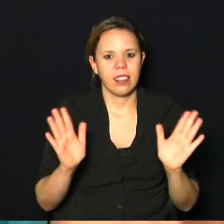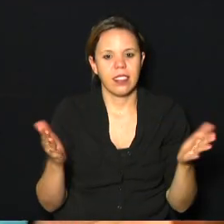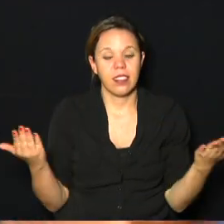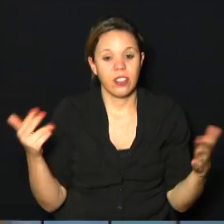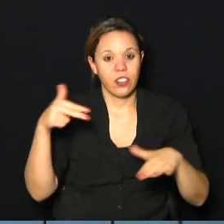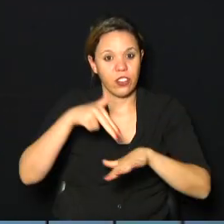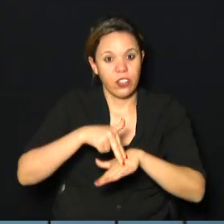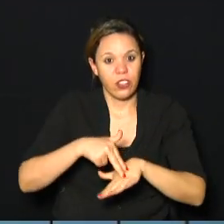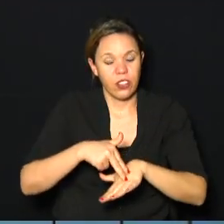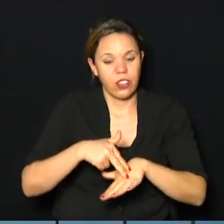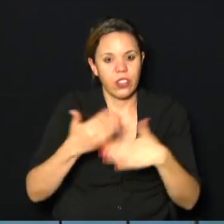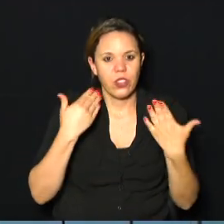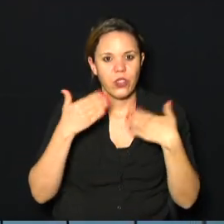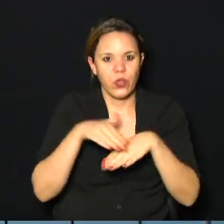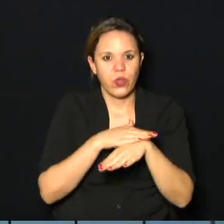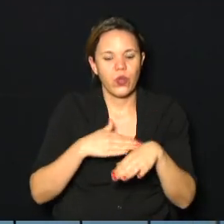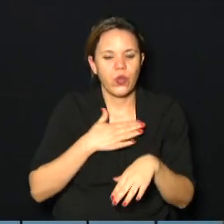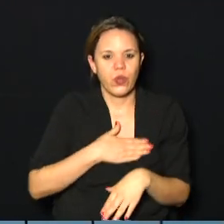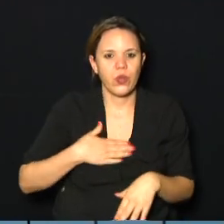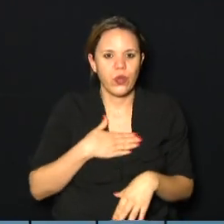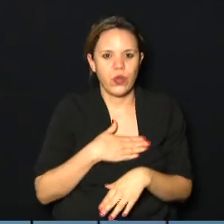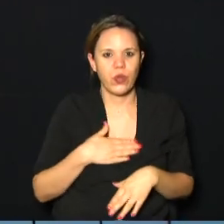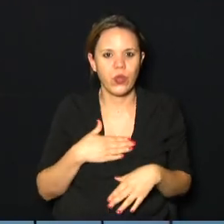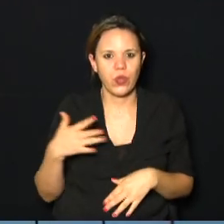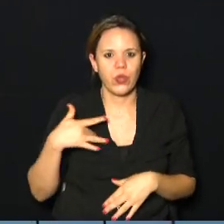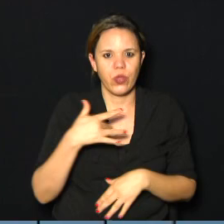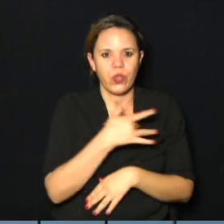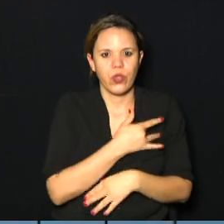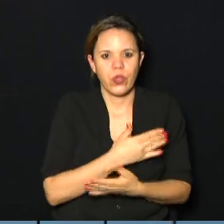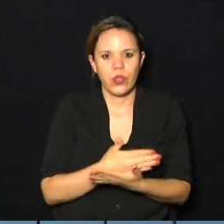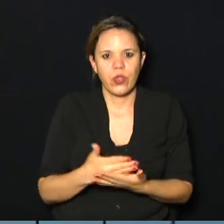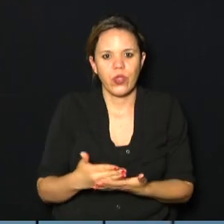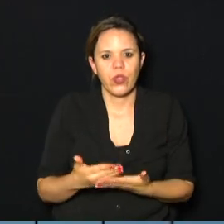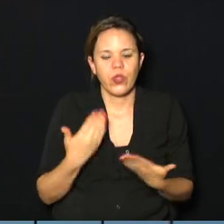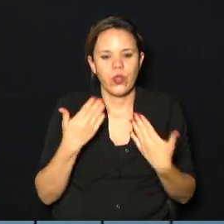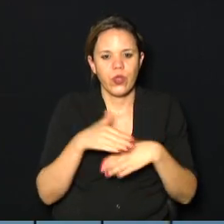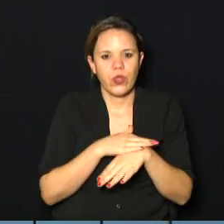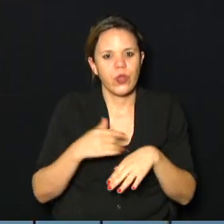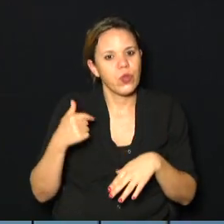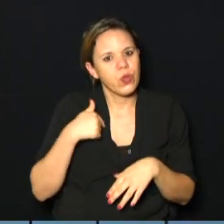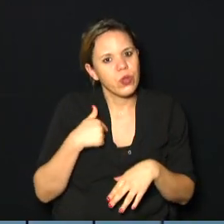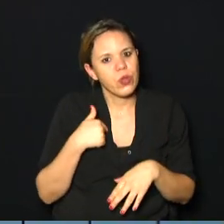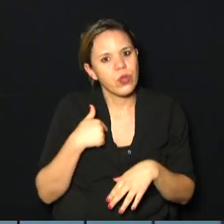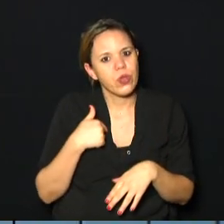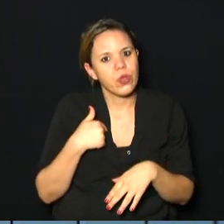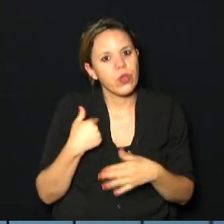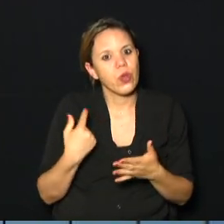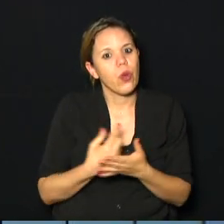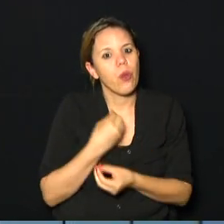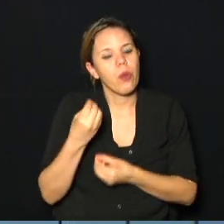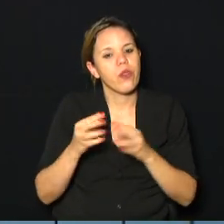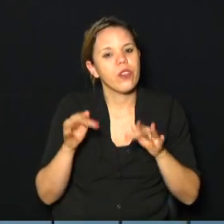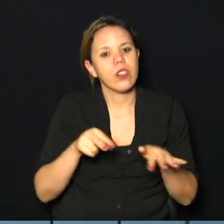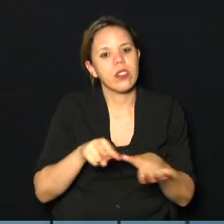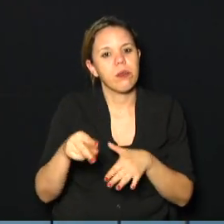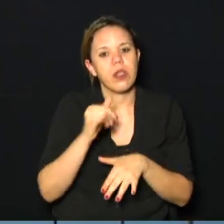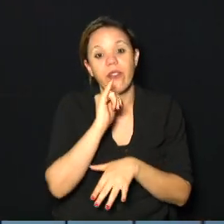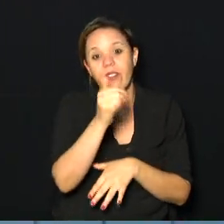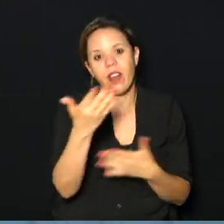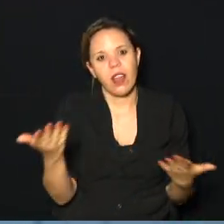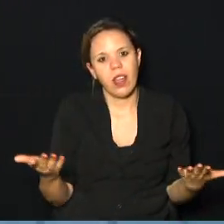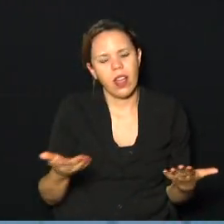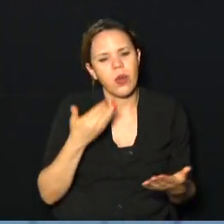tô na área porque o bate-papo gostoso de saúde vai começar comigo. Diz pra mim, como é que foi seu fim de semana,